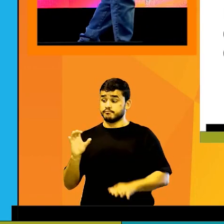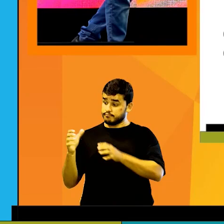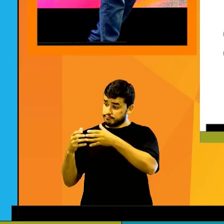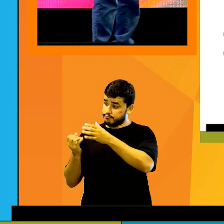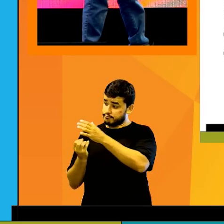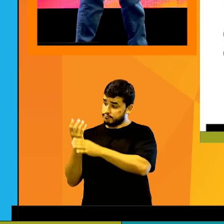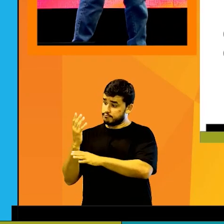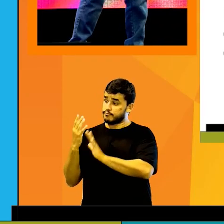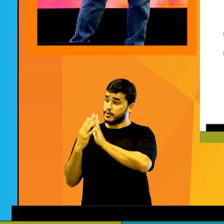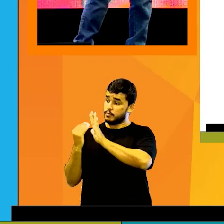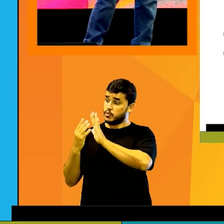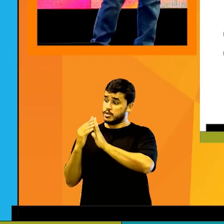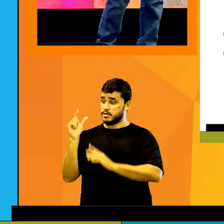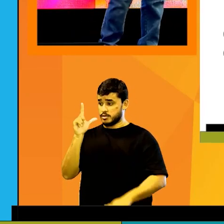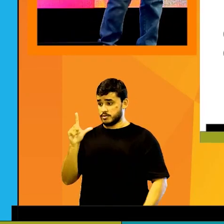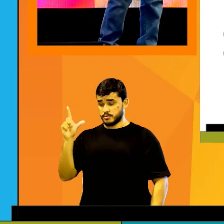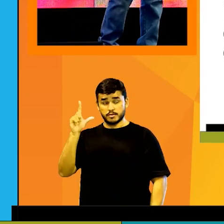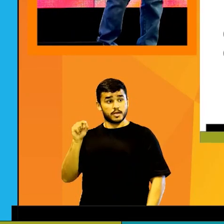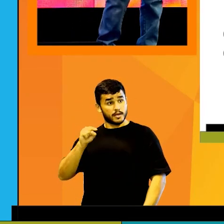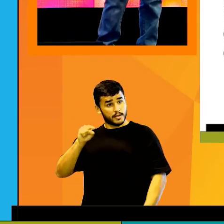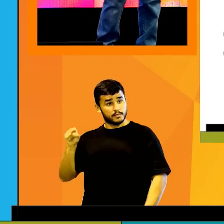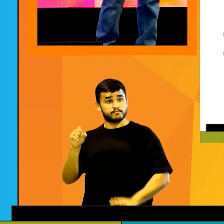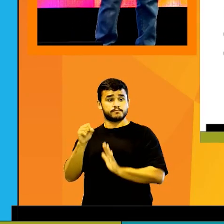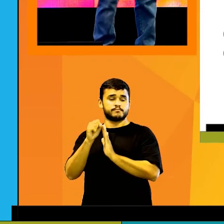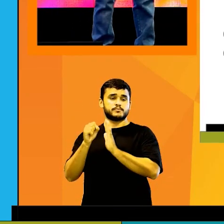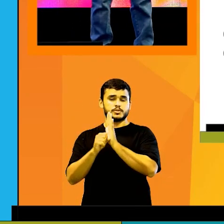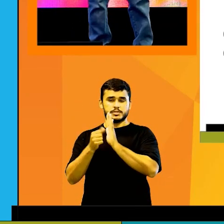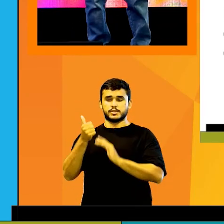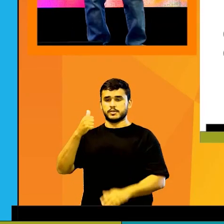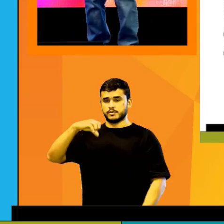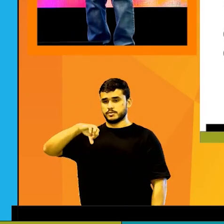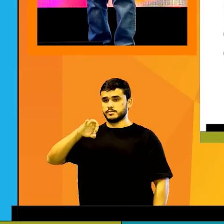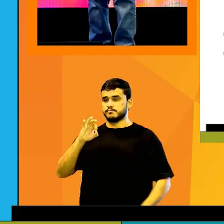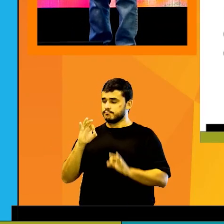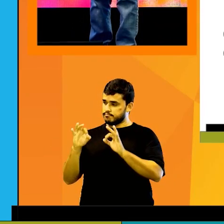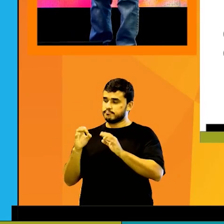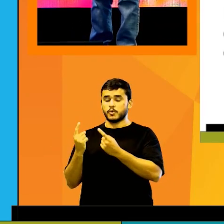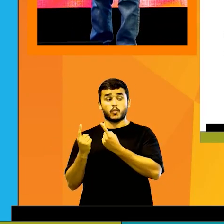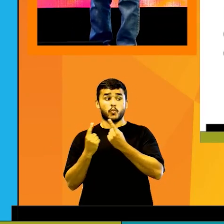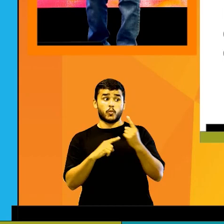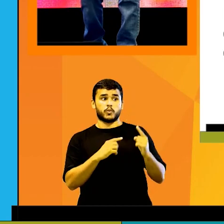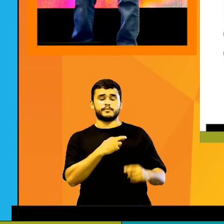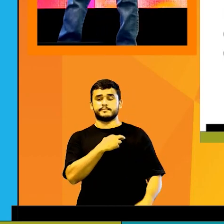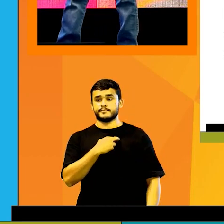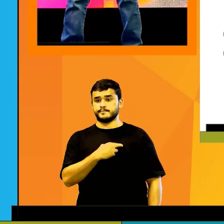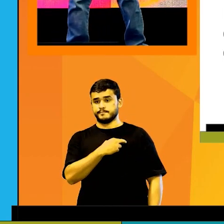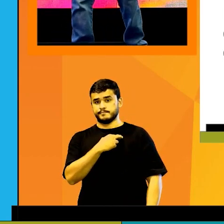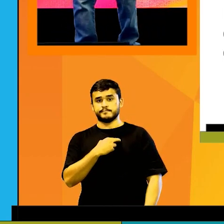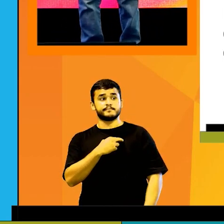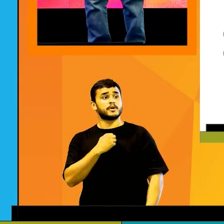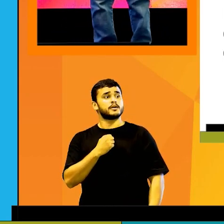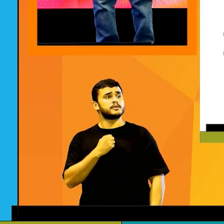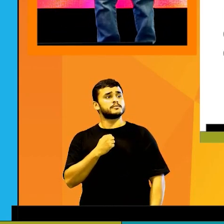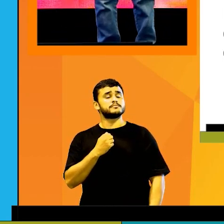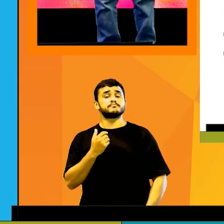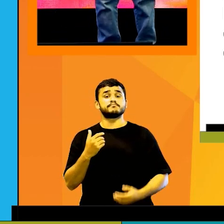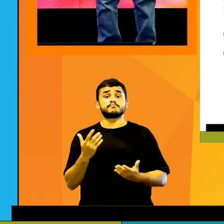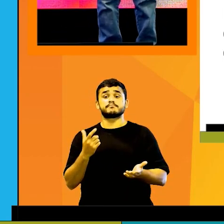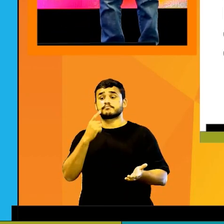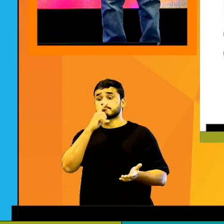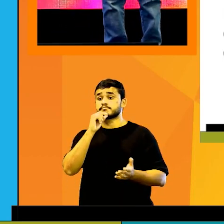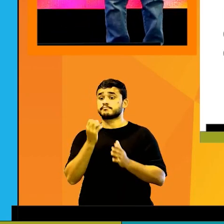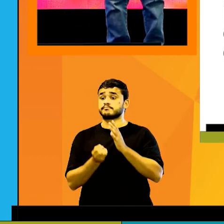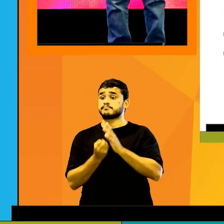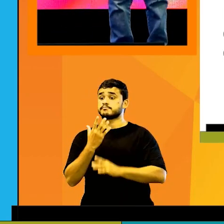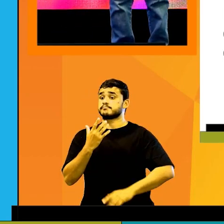de época, aconteceu apenas no finalzinho do século XIX. Quem iniciou? Machado